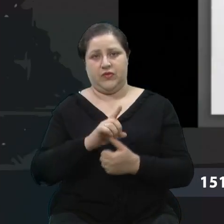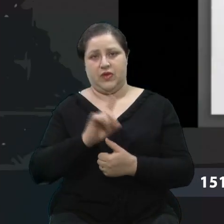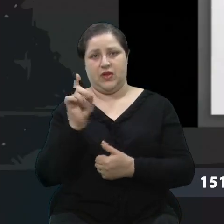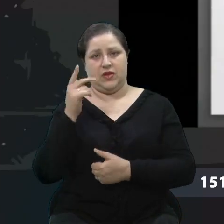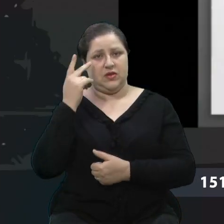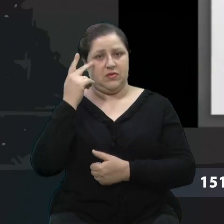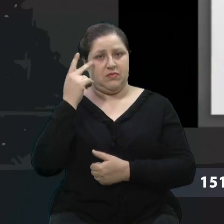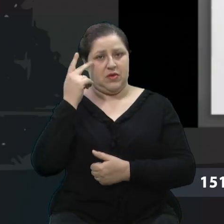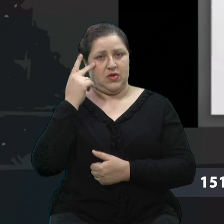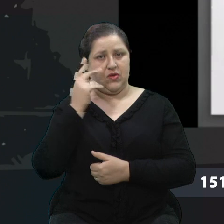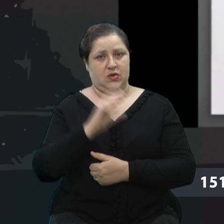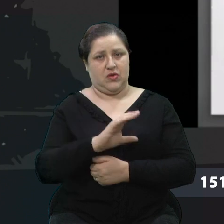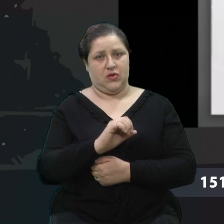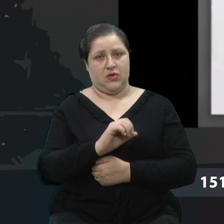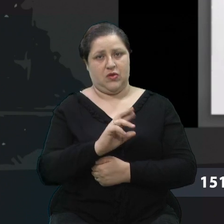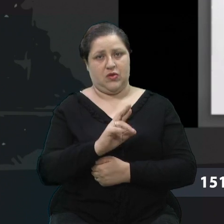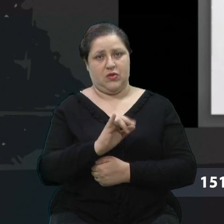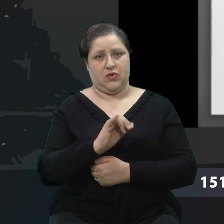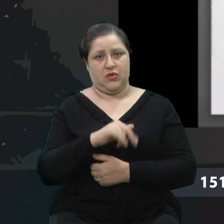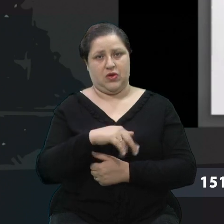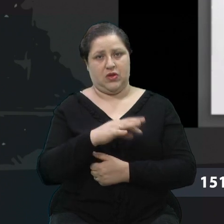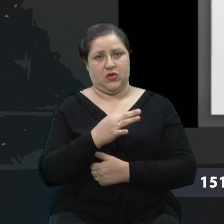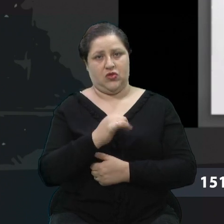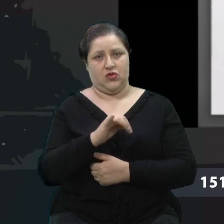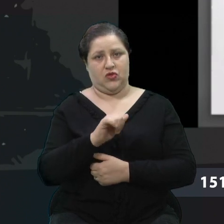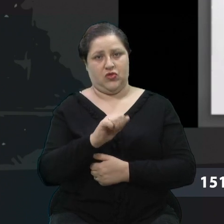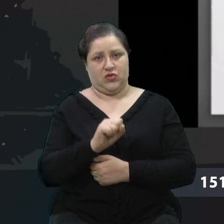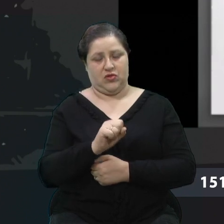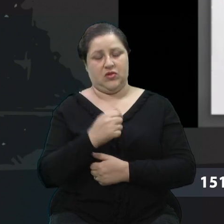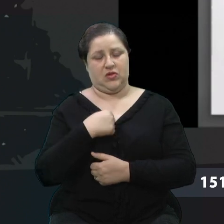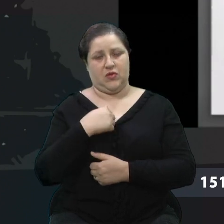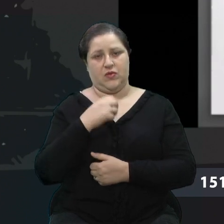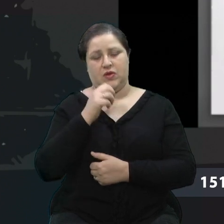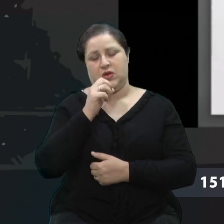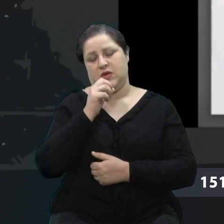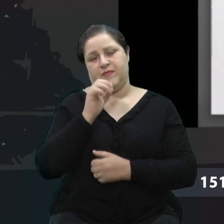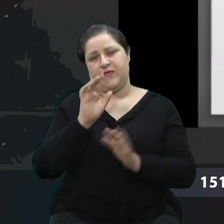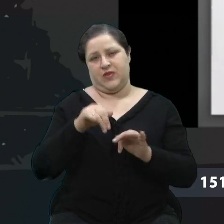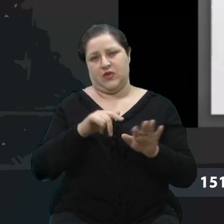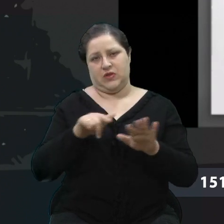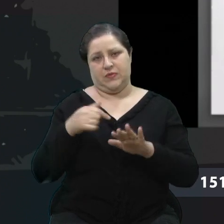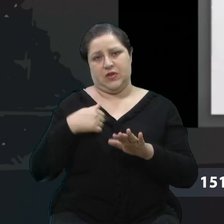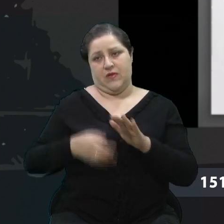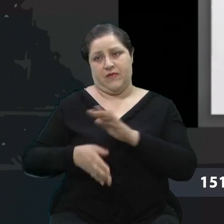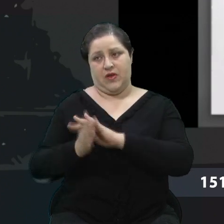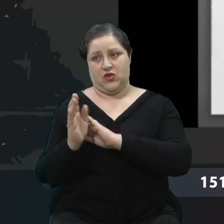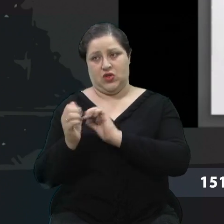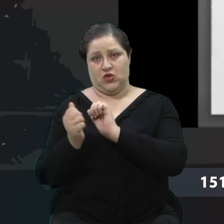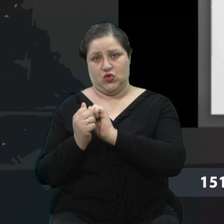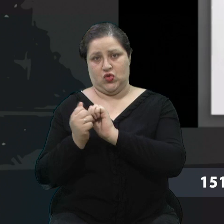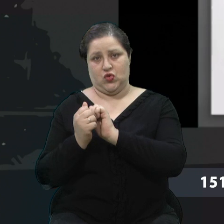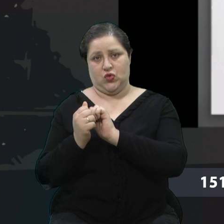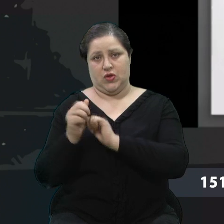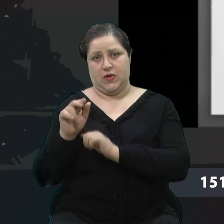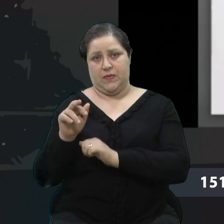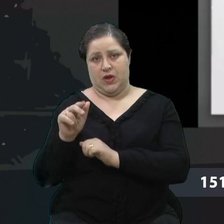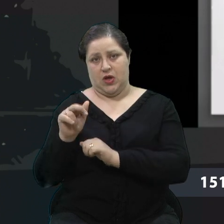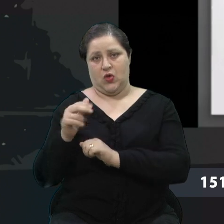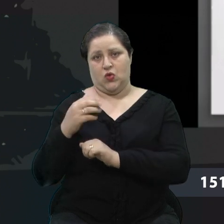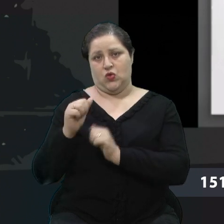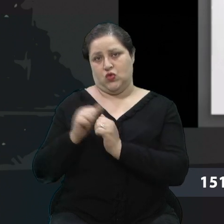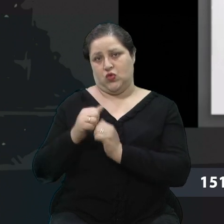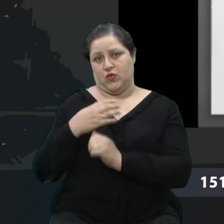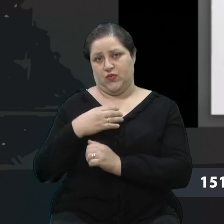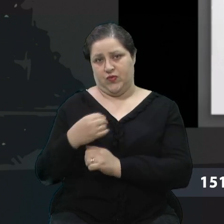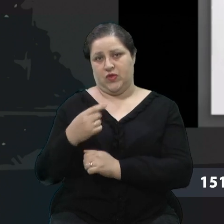Paulo. Nesse final de semana que eu estive por lá, com o meu irmão, com o meu filho, tinha um jogo Corinthians e